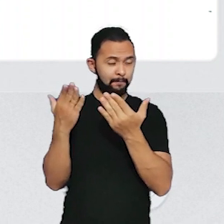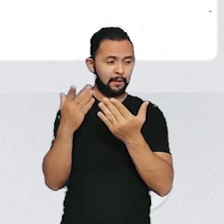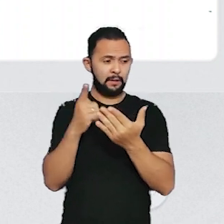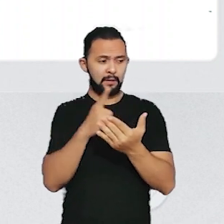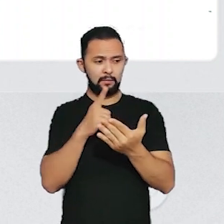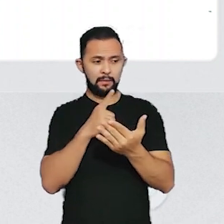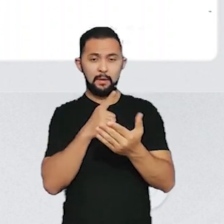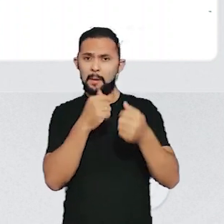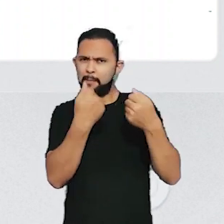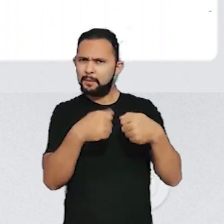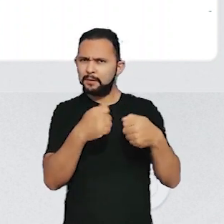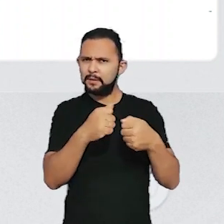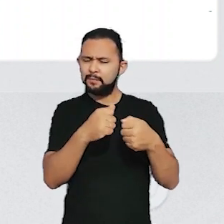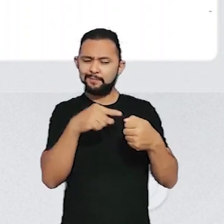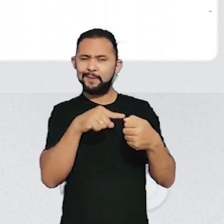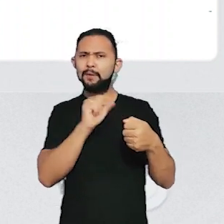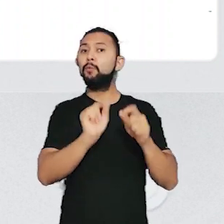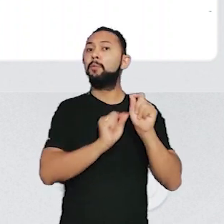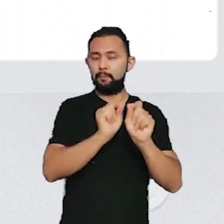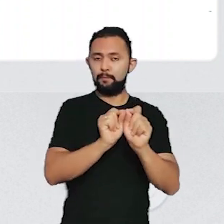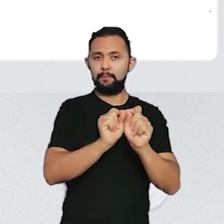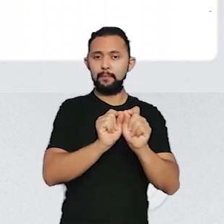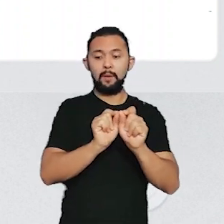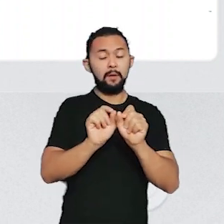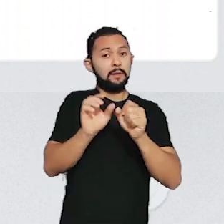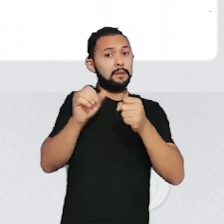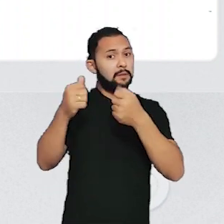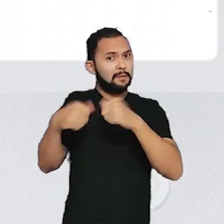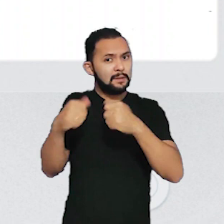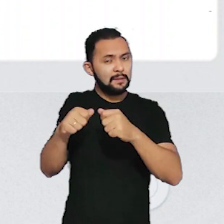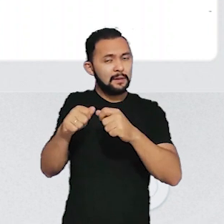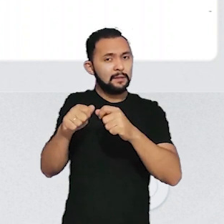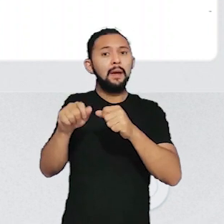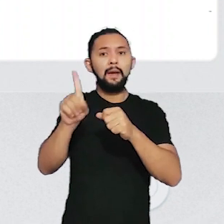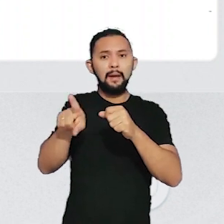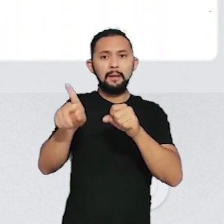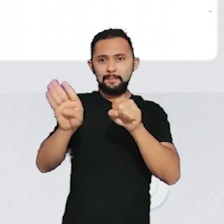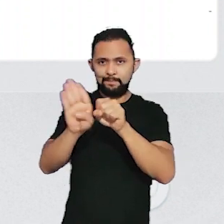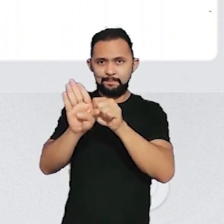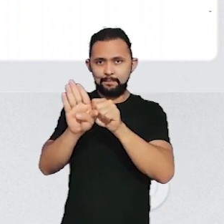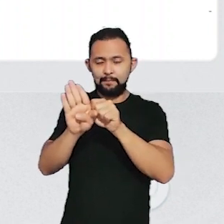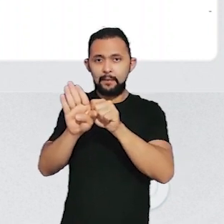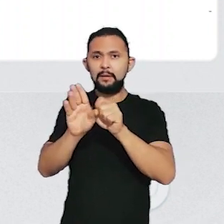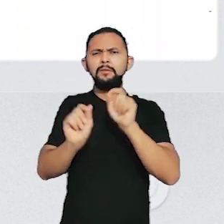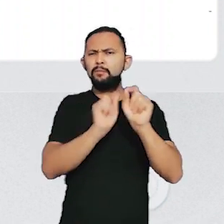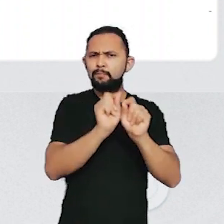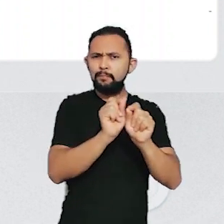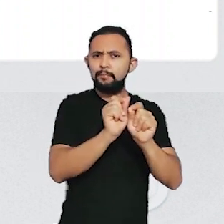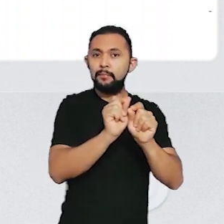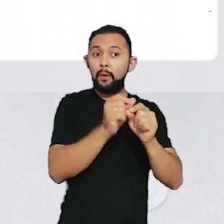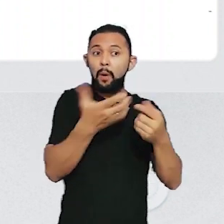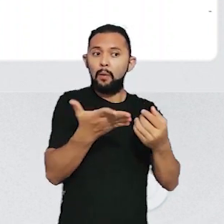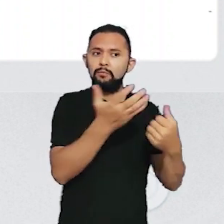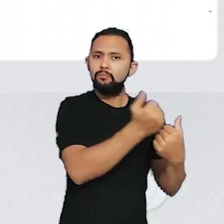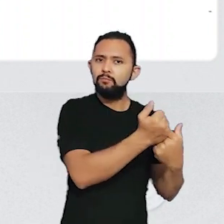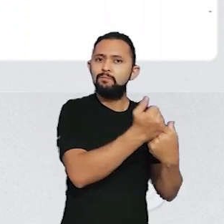alguma coisa. Então, necessidade é o substantivo. Necessidade de quê? De que nos apoiem. Então,